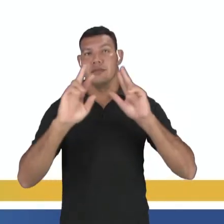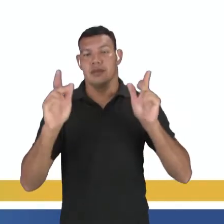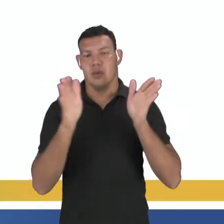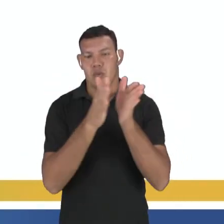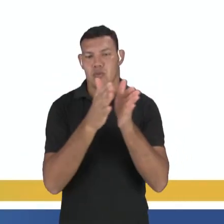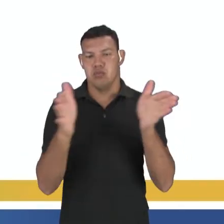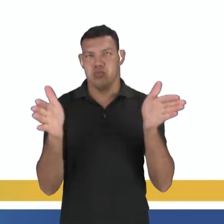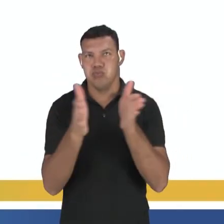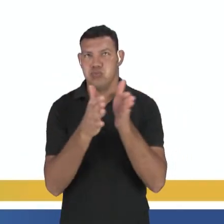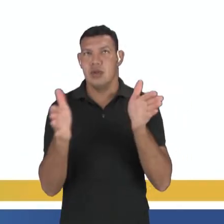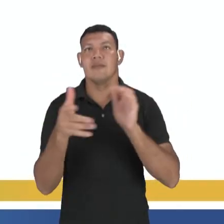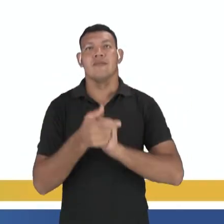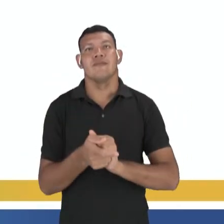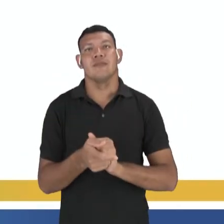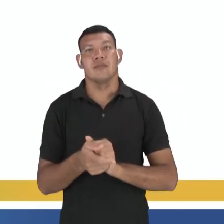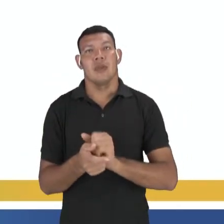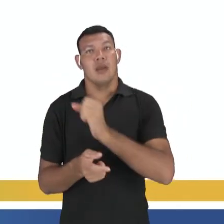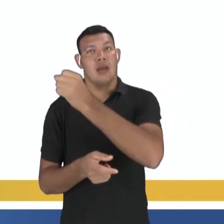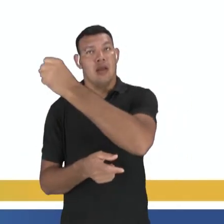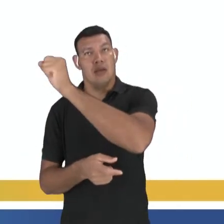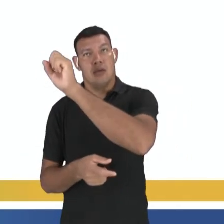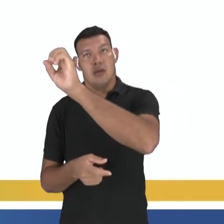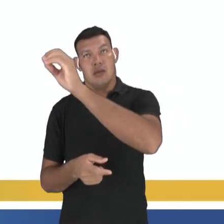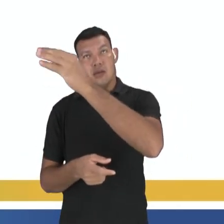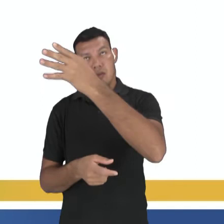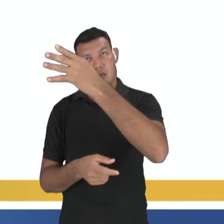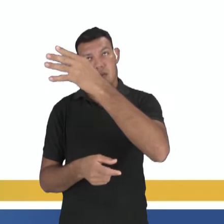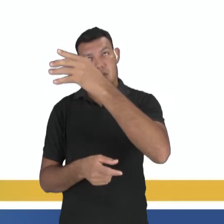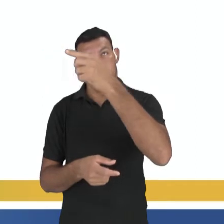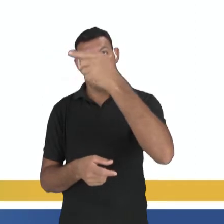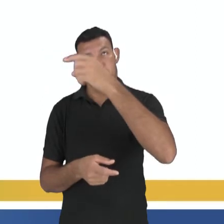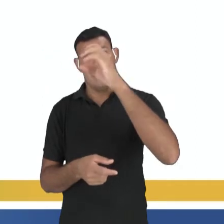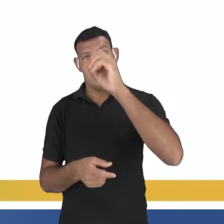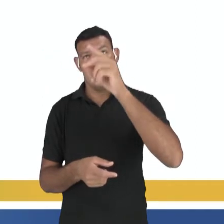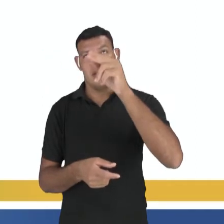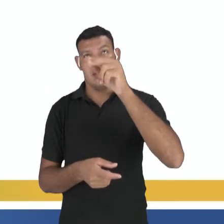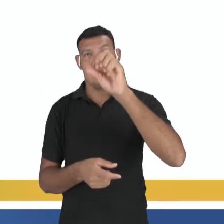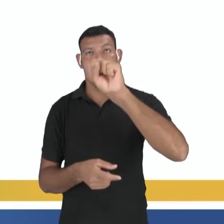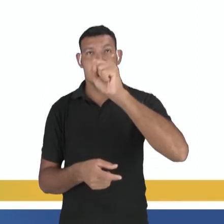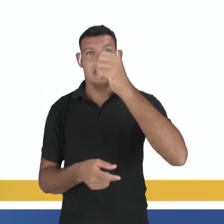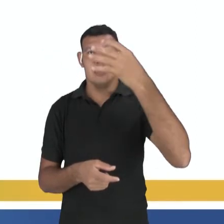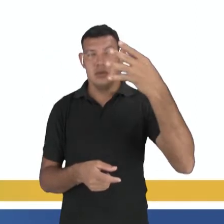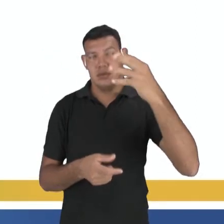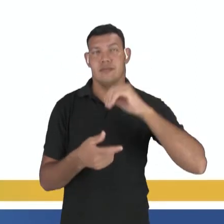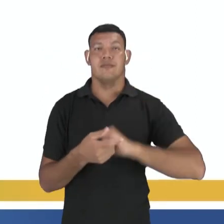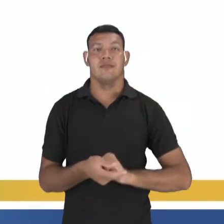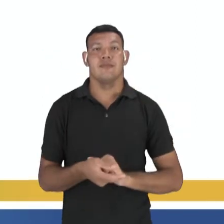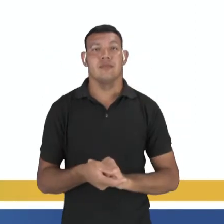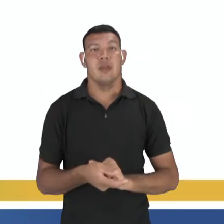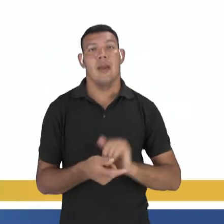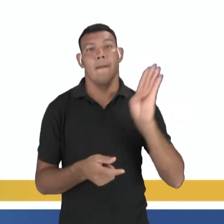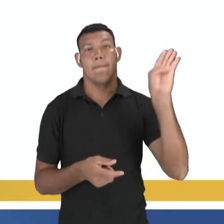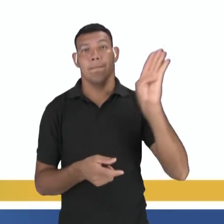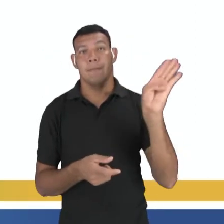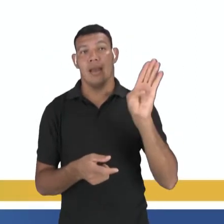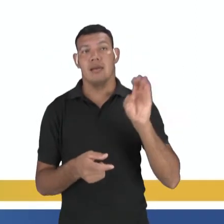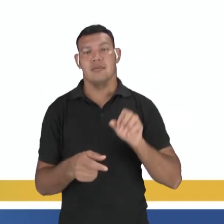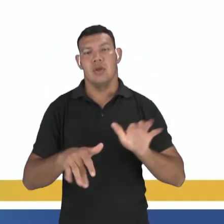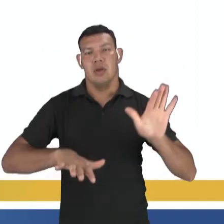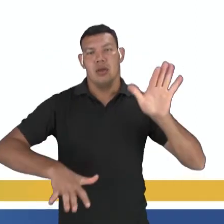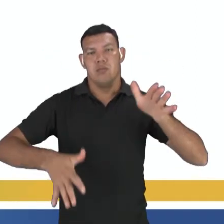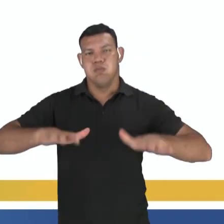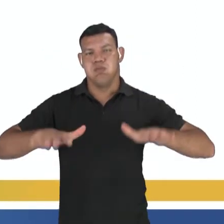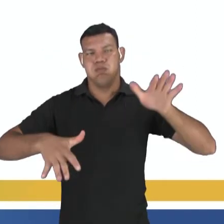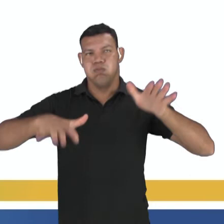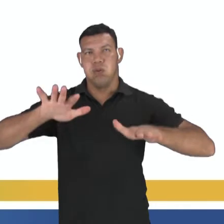mortes vai ser 84 menos 0, que dá 84. Agora a letra B. Qual seria a média de